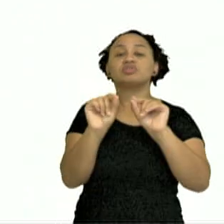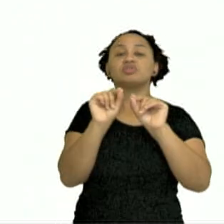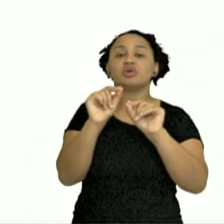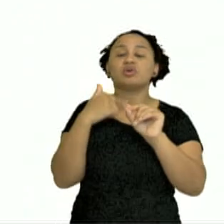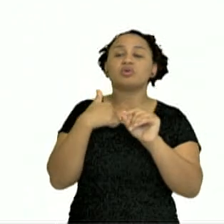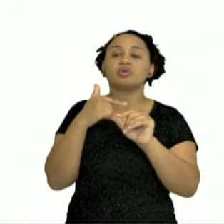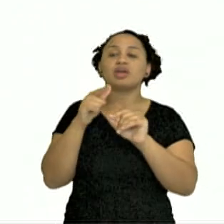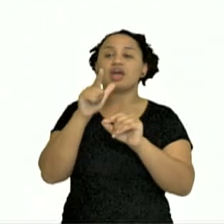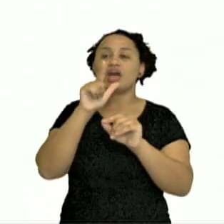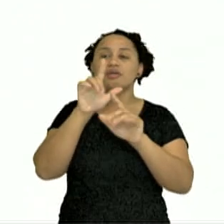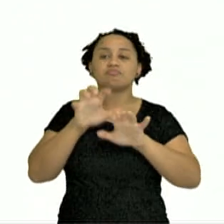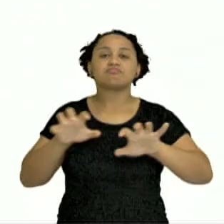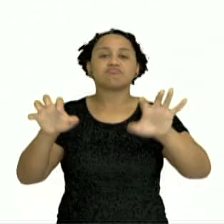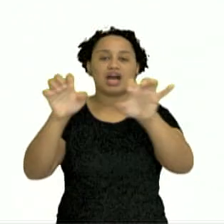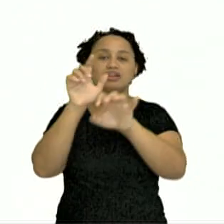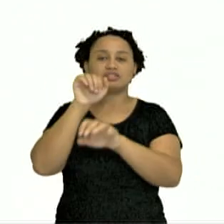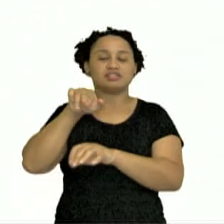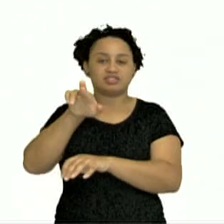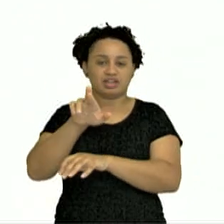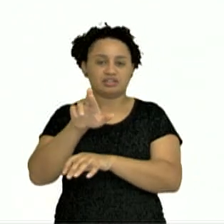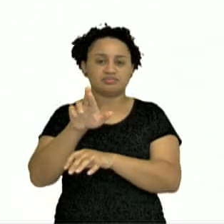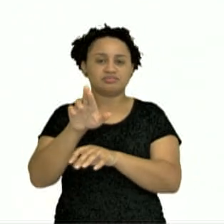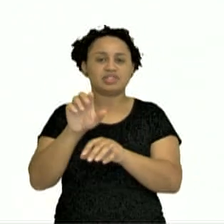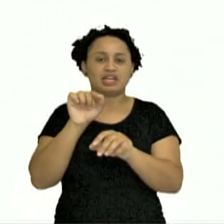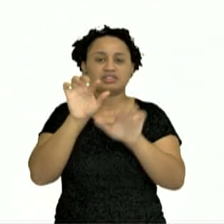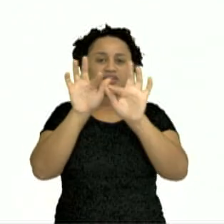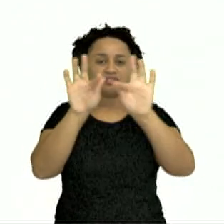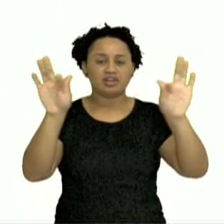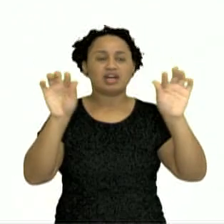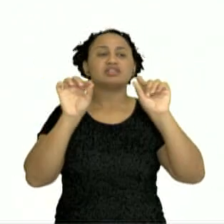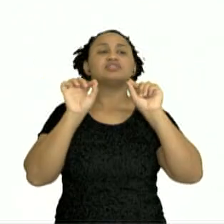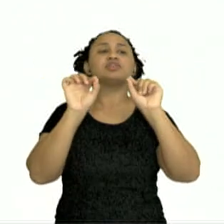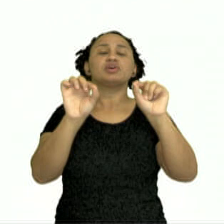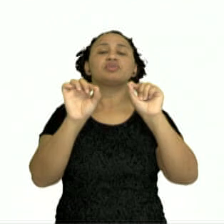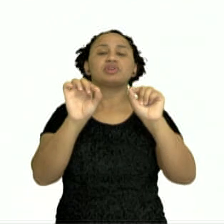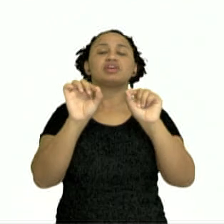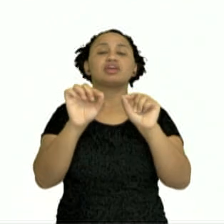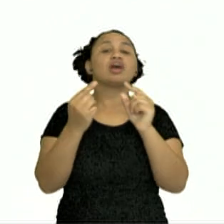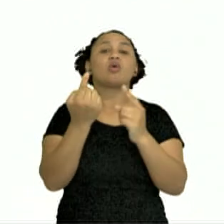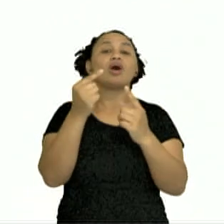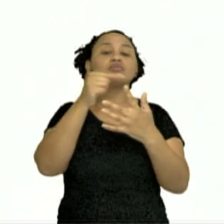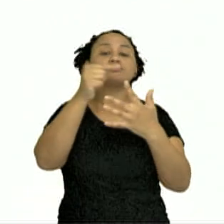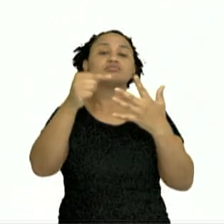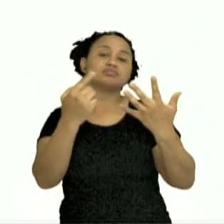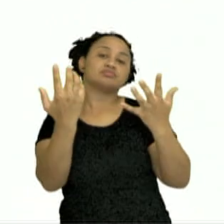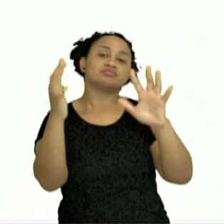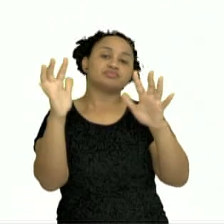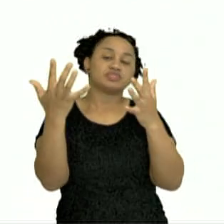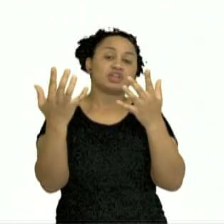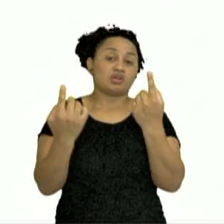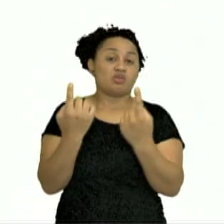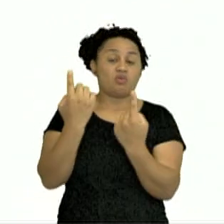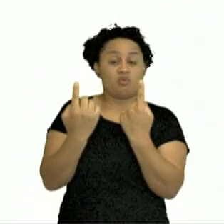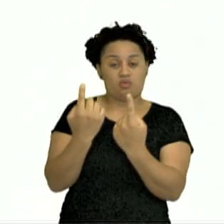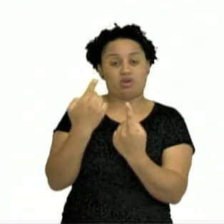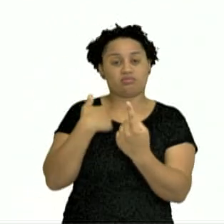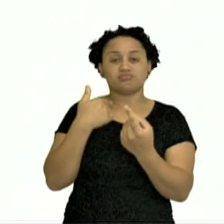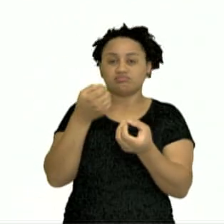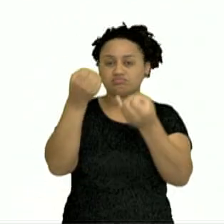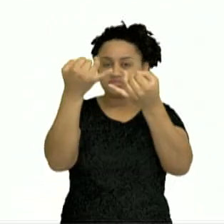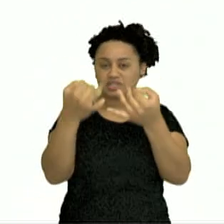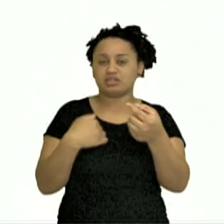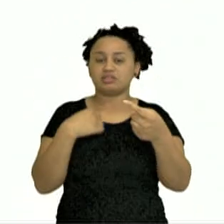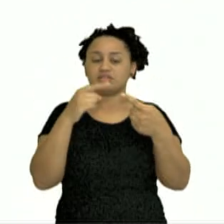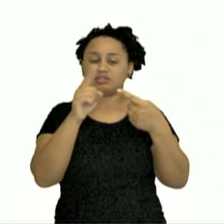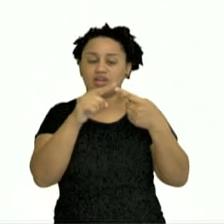circulação das massas de ar. A frase refere-se a qual fator climático? De qual fator climático a gente está falando?